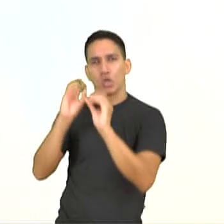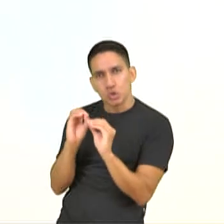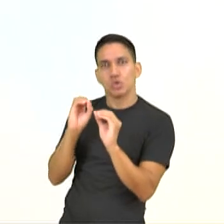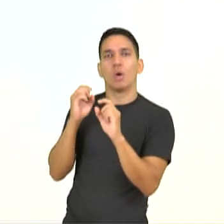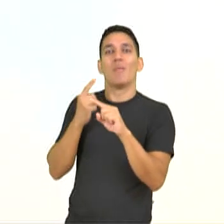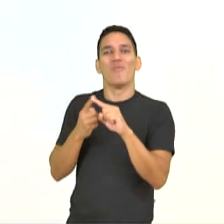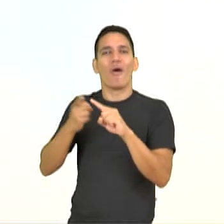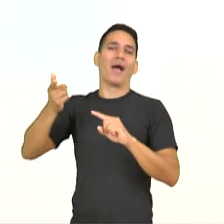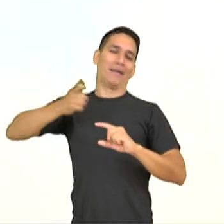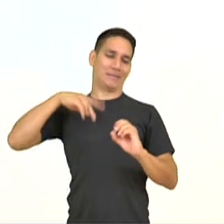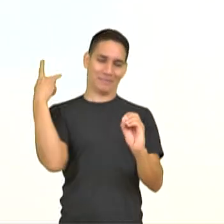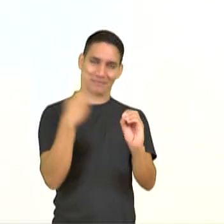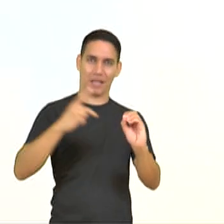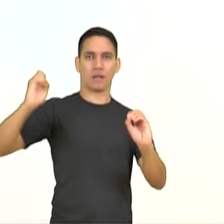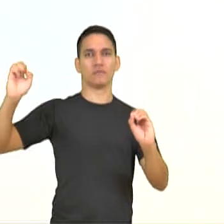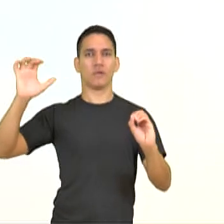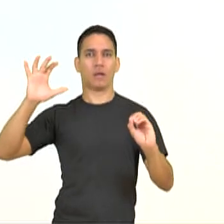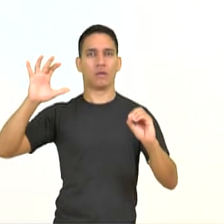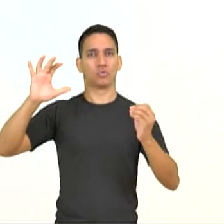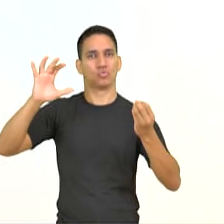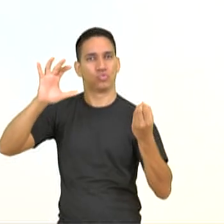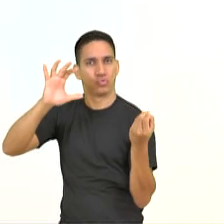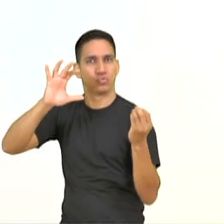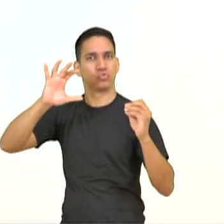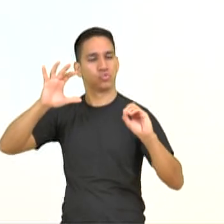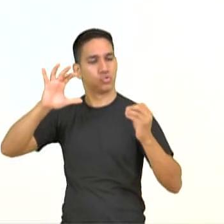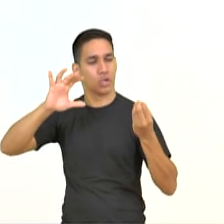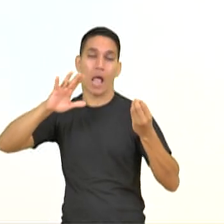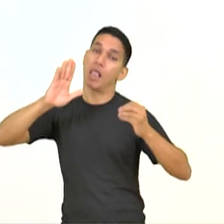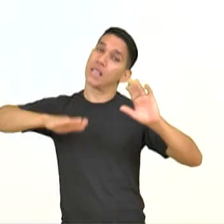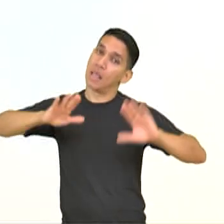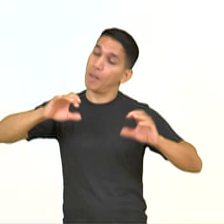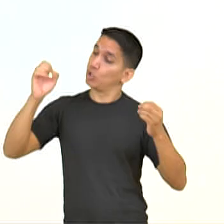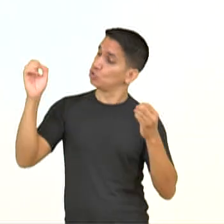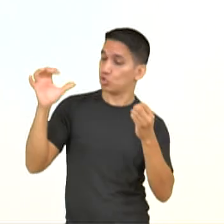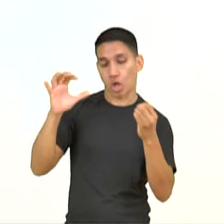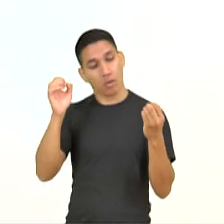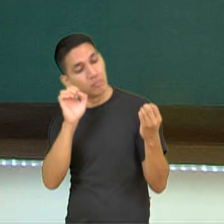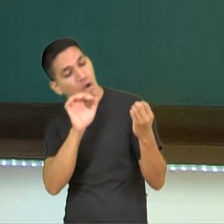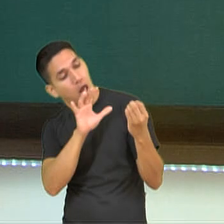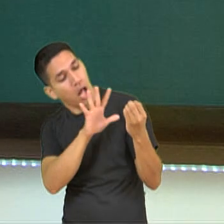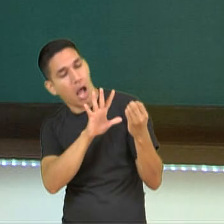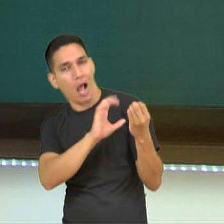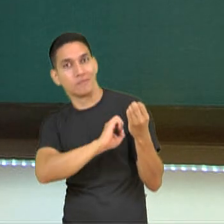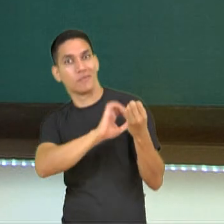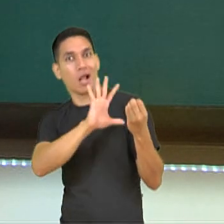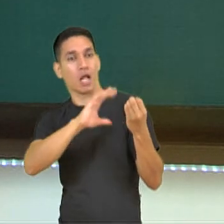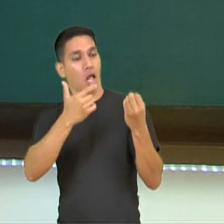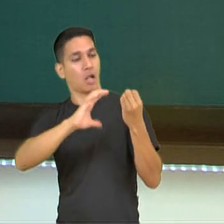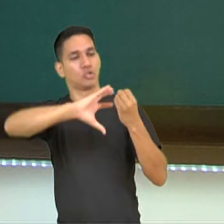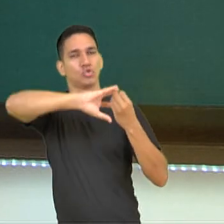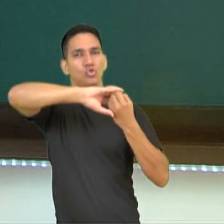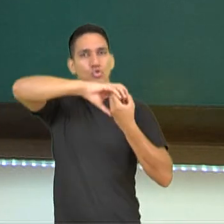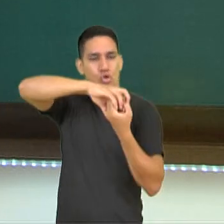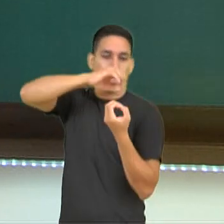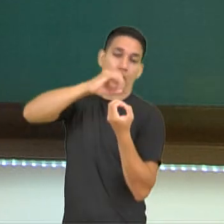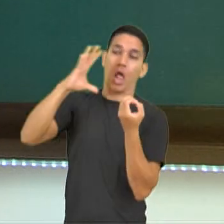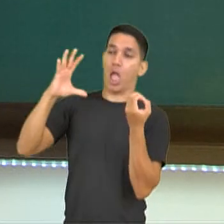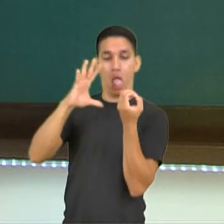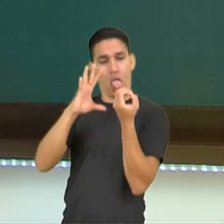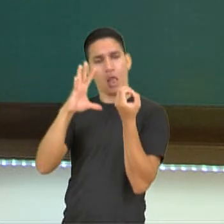movimento de rotação. Conforme a Terra vai girando, o Sol vai iluminando algumas partes e em outro momento essa parte vai estar escondida para o